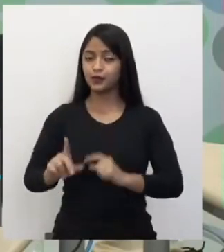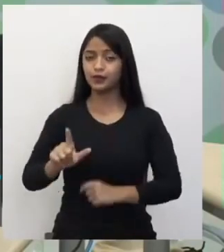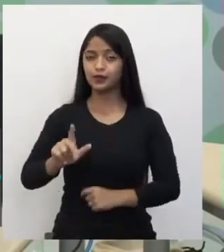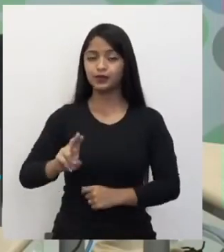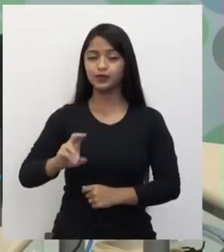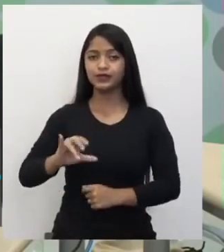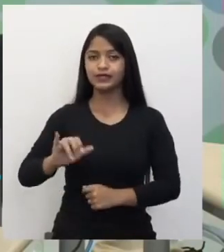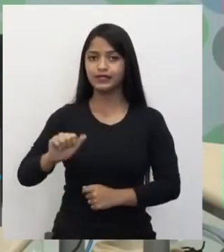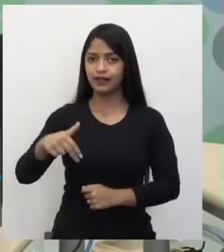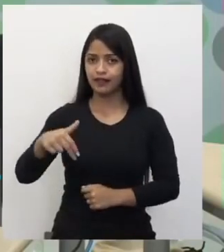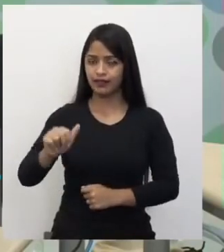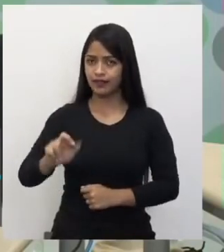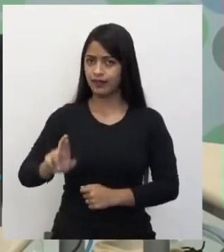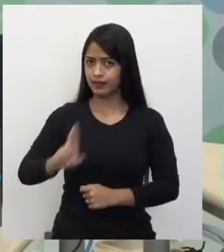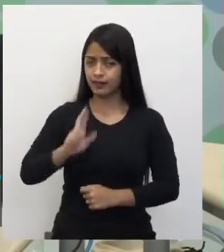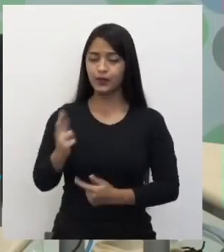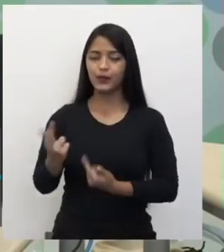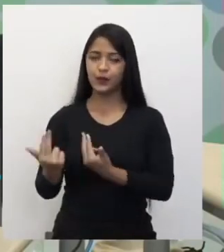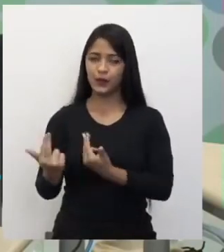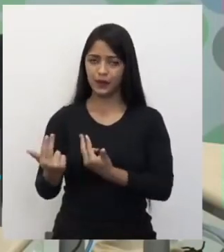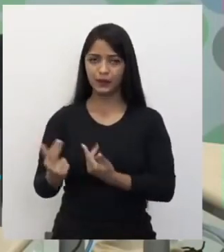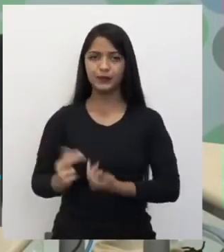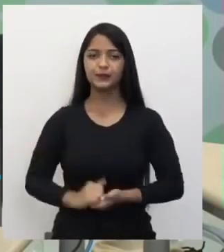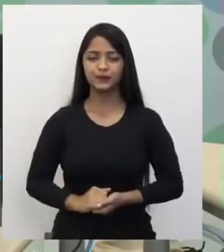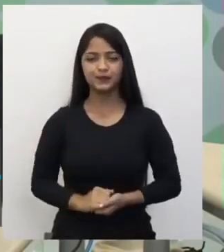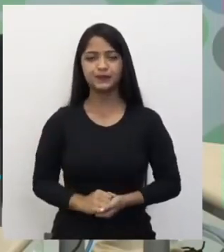momento teve ou houve opiniões.